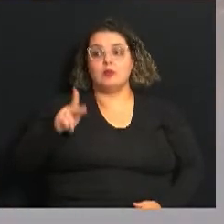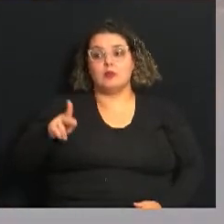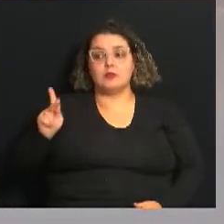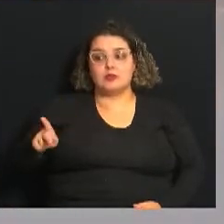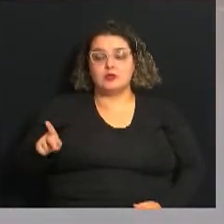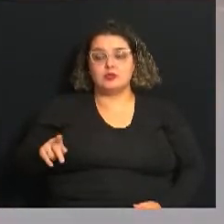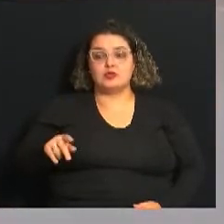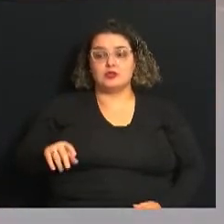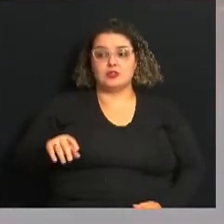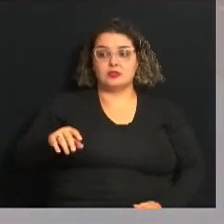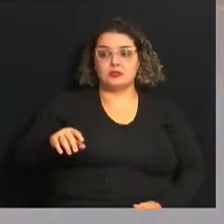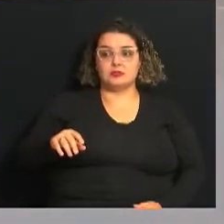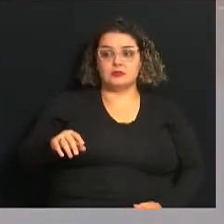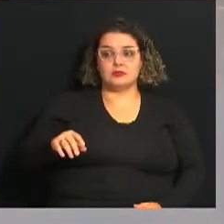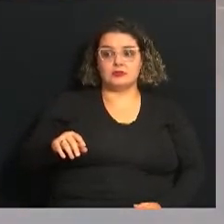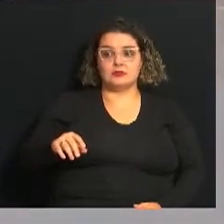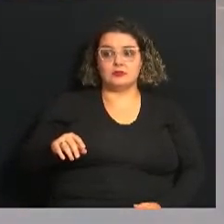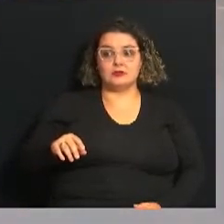de